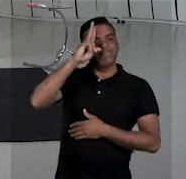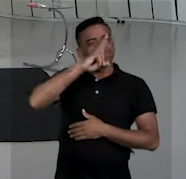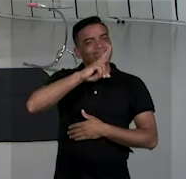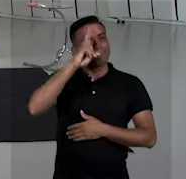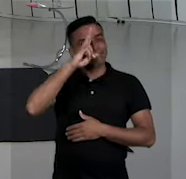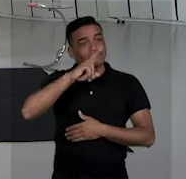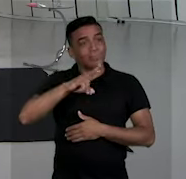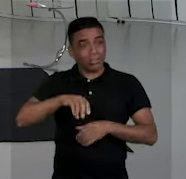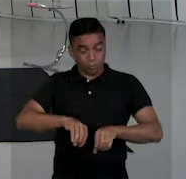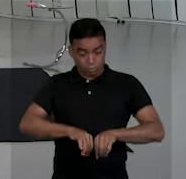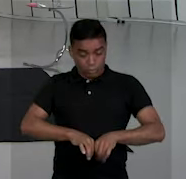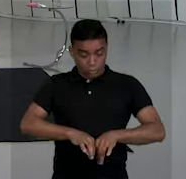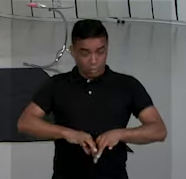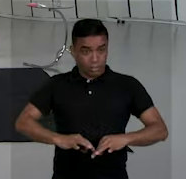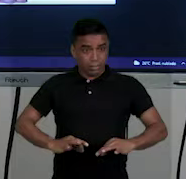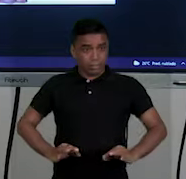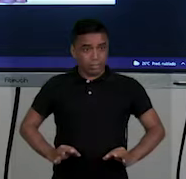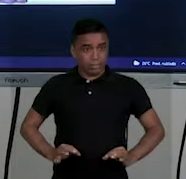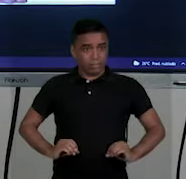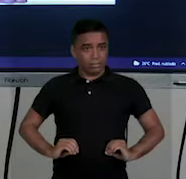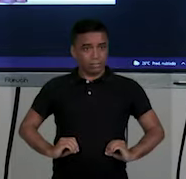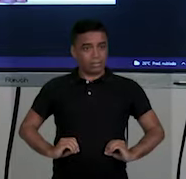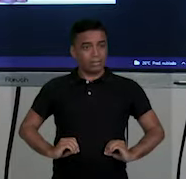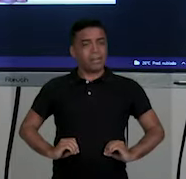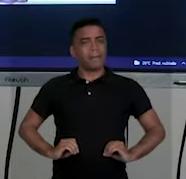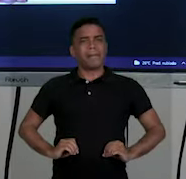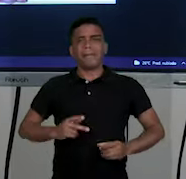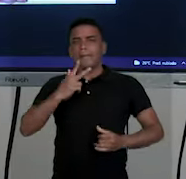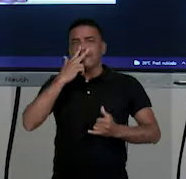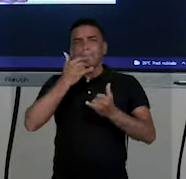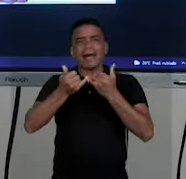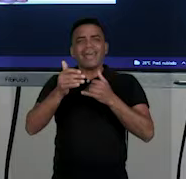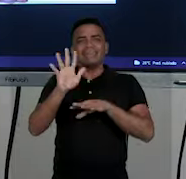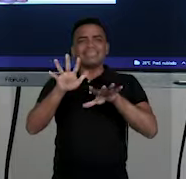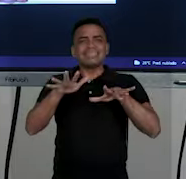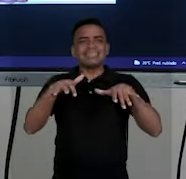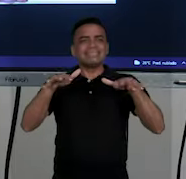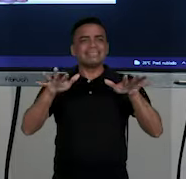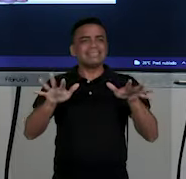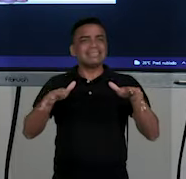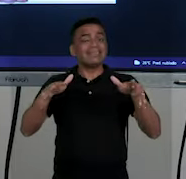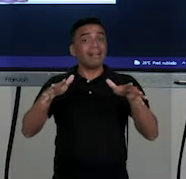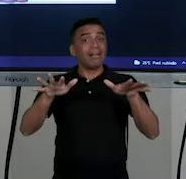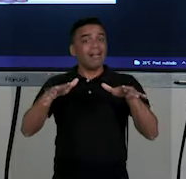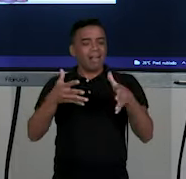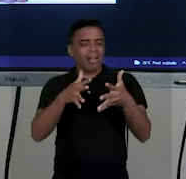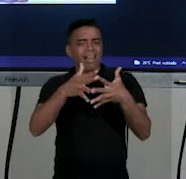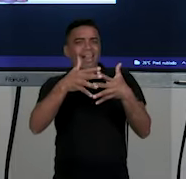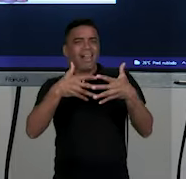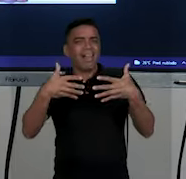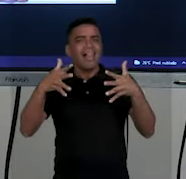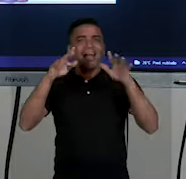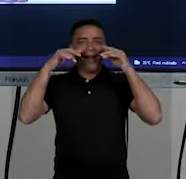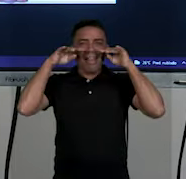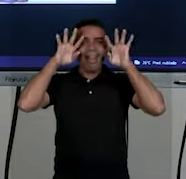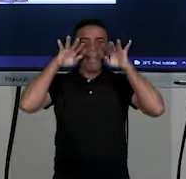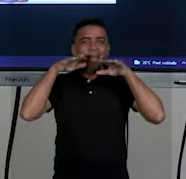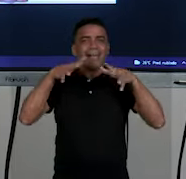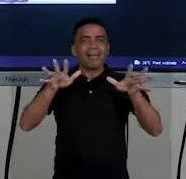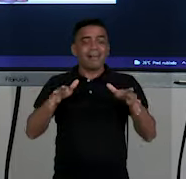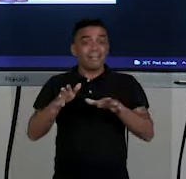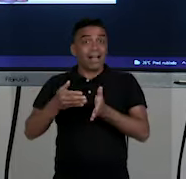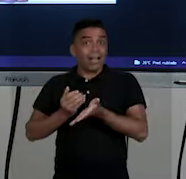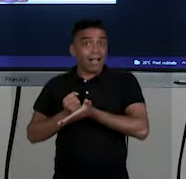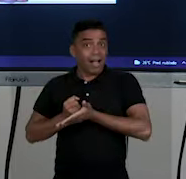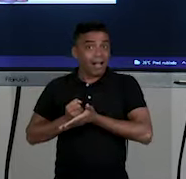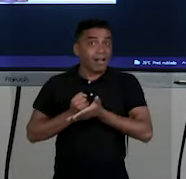a anatomia dela, ela tem como se fossem cílios, né, Flávio? Isso. Que irão ajudar a conduzir